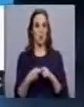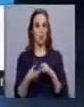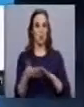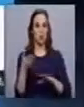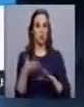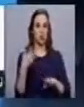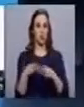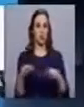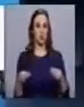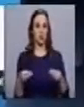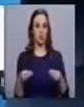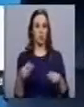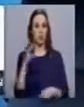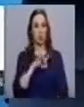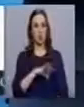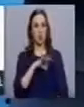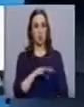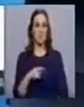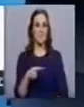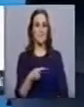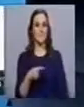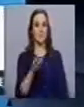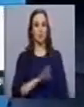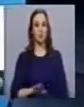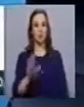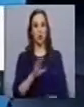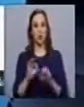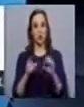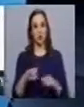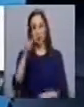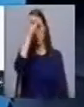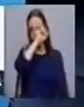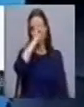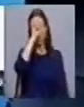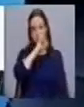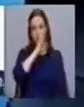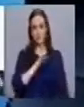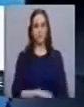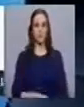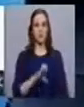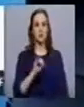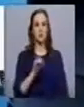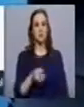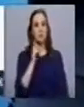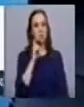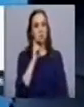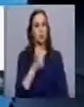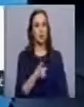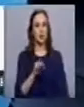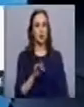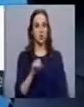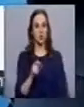resolver, que é então o salário mínimo nacional já a partir de janeiro. A CIP defende os 540, tal também